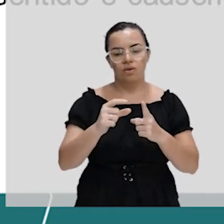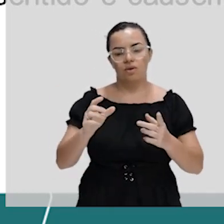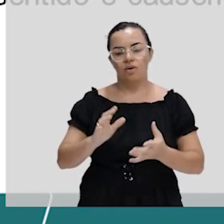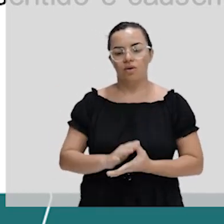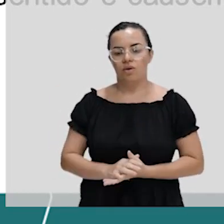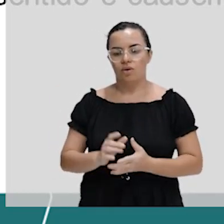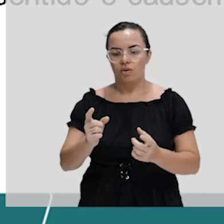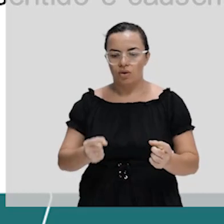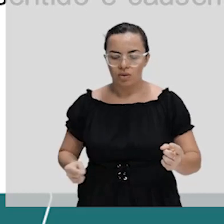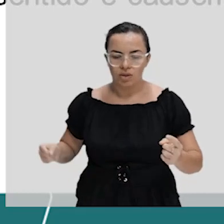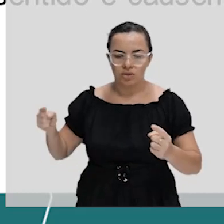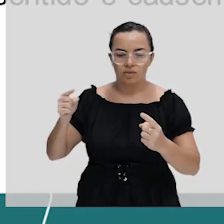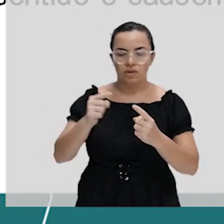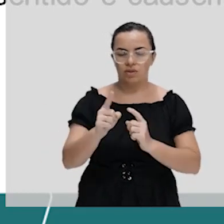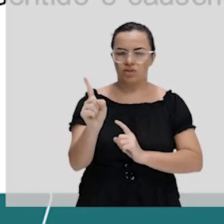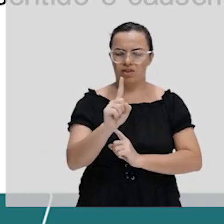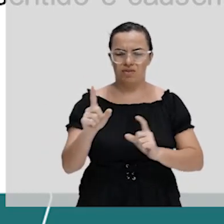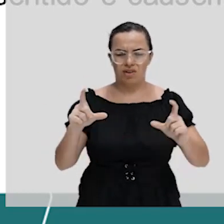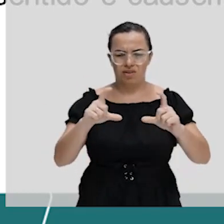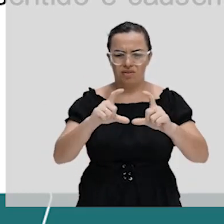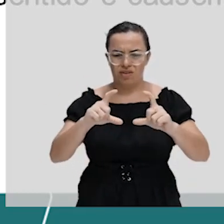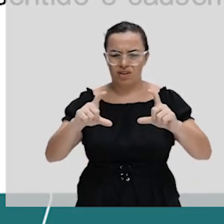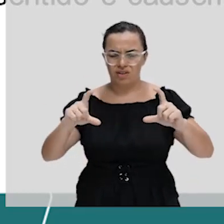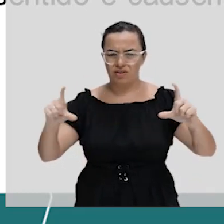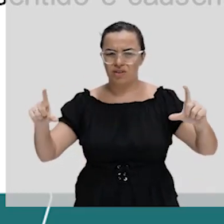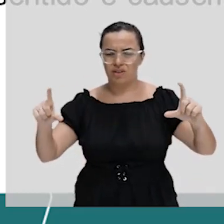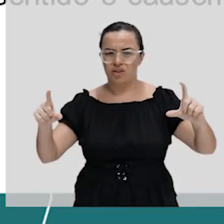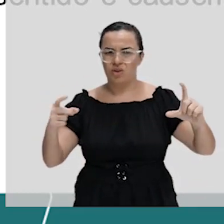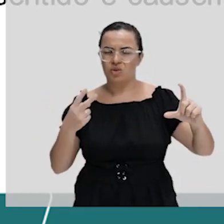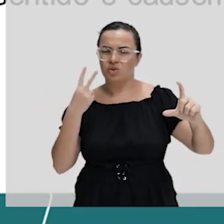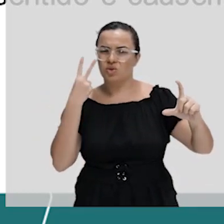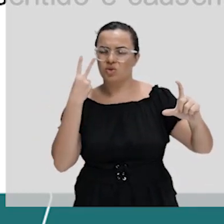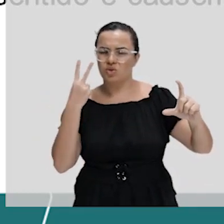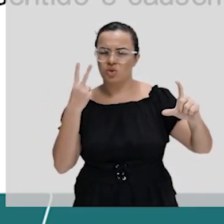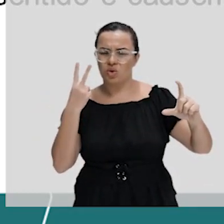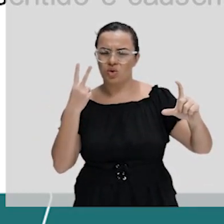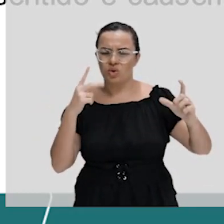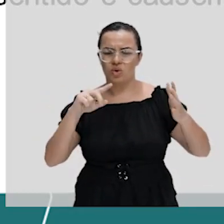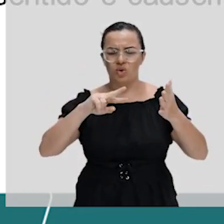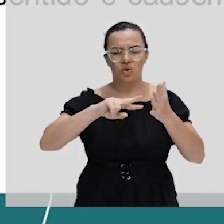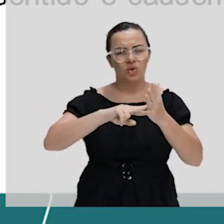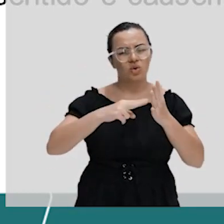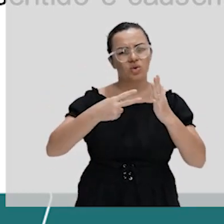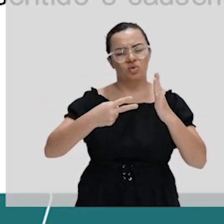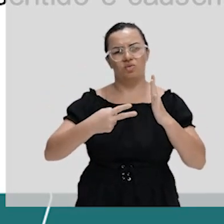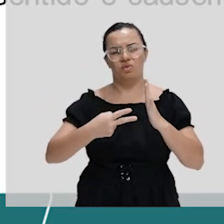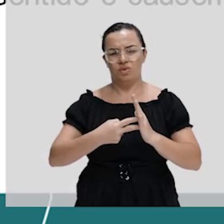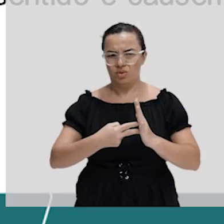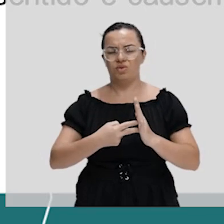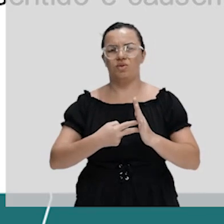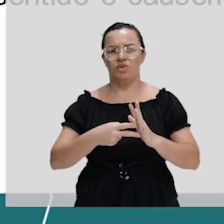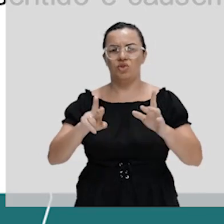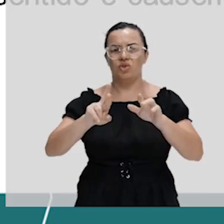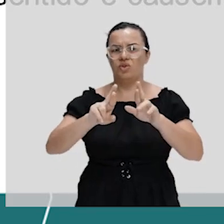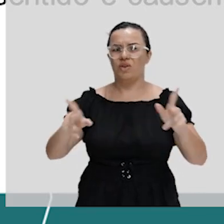caso são os nomes, o objetivo não é deixar que essas frases fiquem ambíguas, ou seja, que tenham sentidos